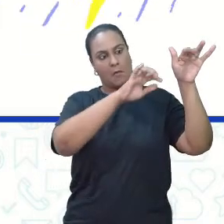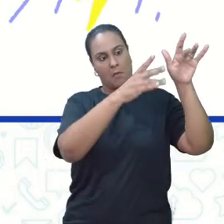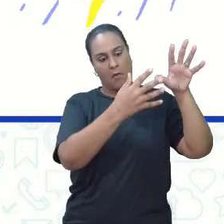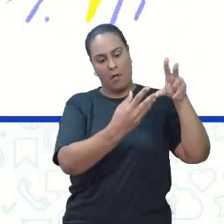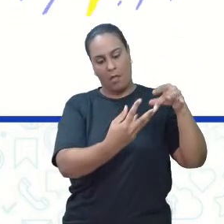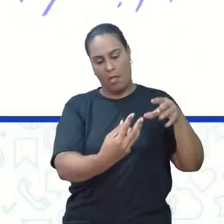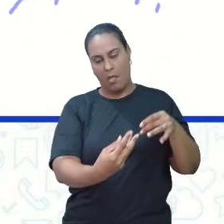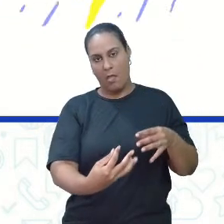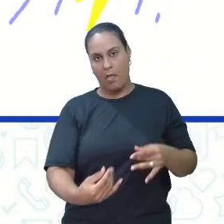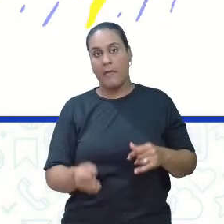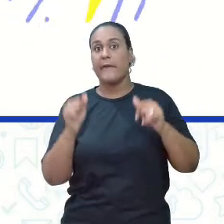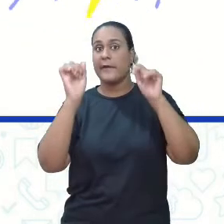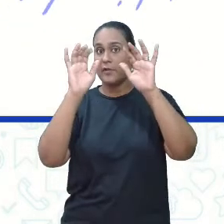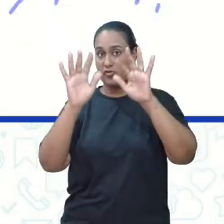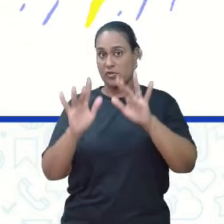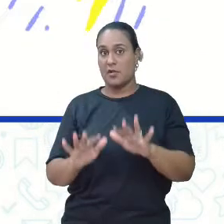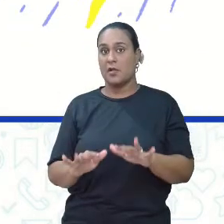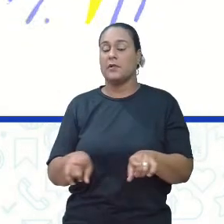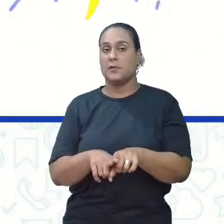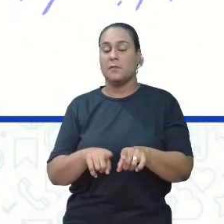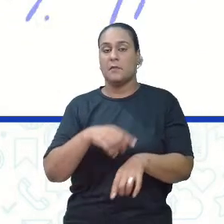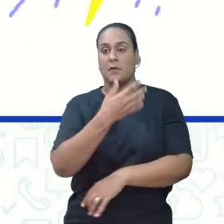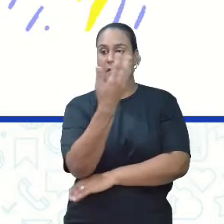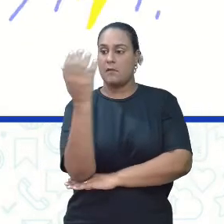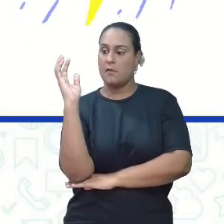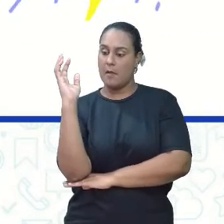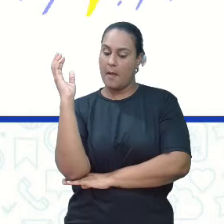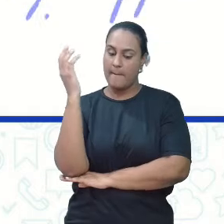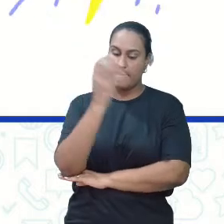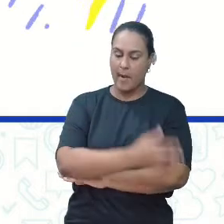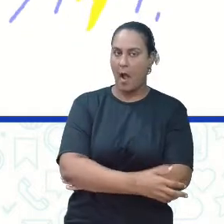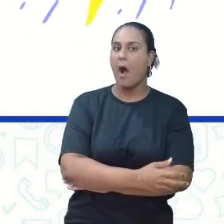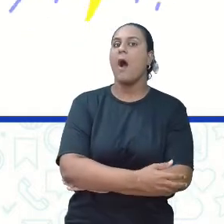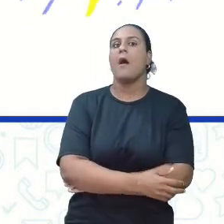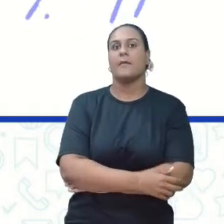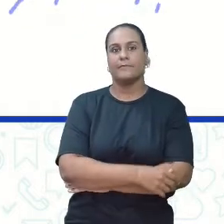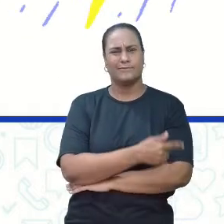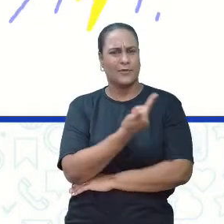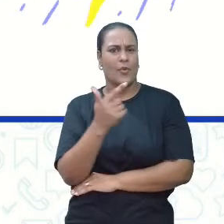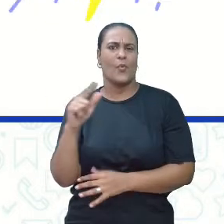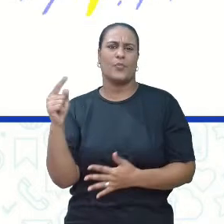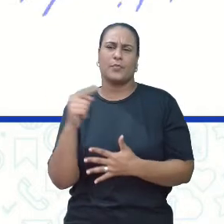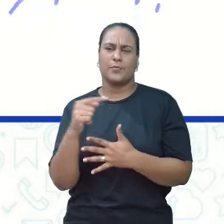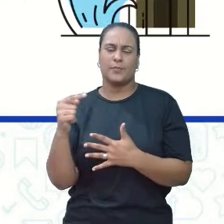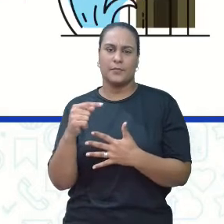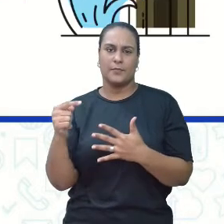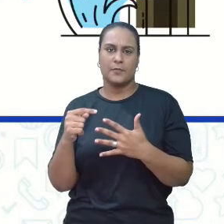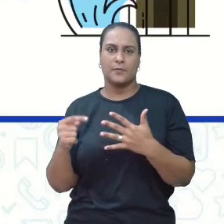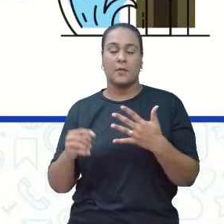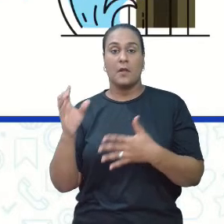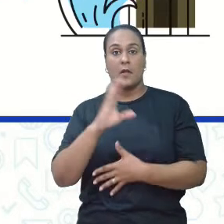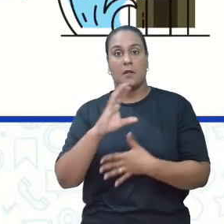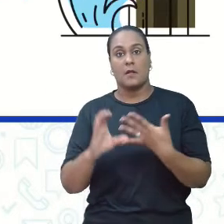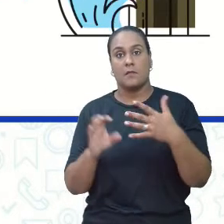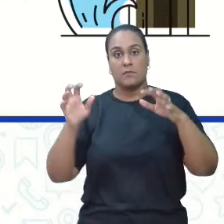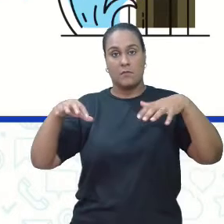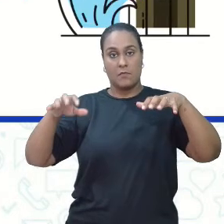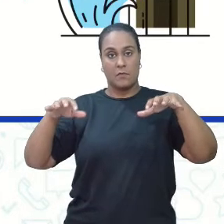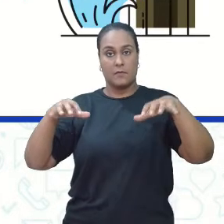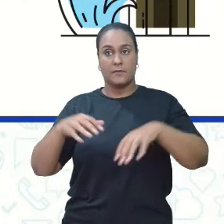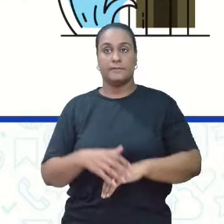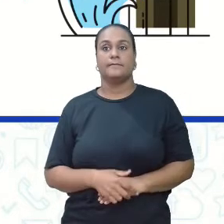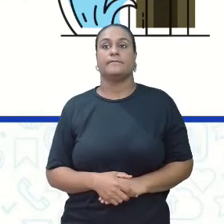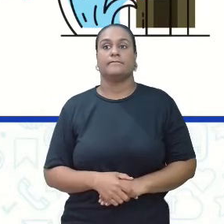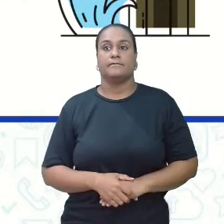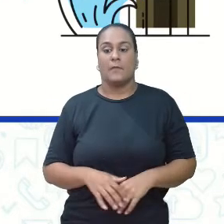gelo e caída de árvores ou torres de energia, dentre outros, certo? Aí é a classificação da tempestade.